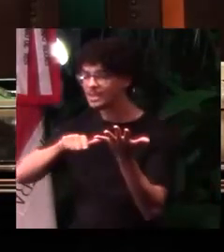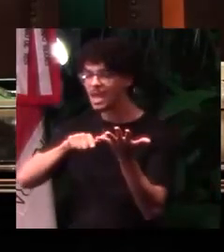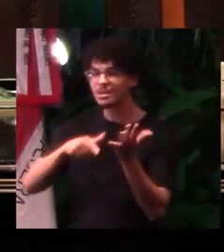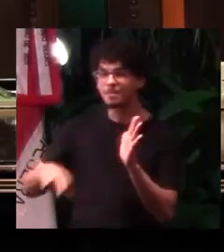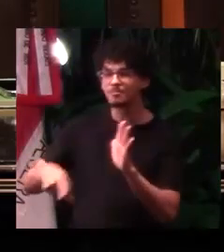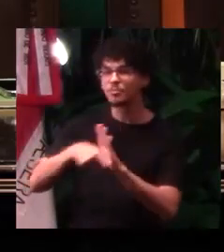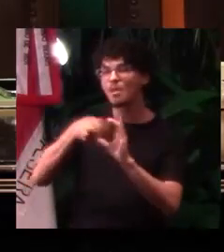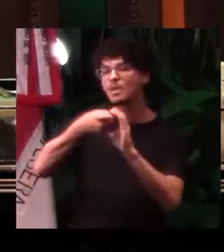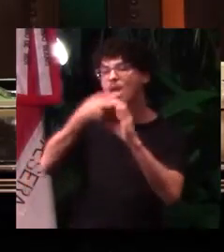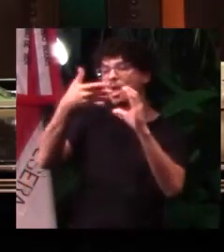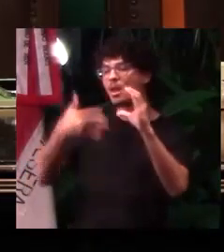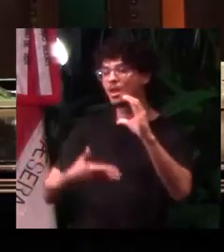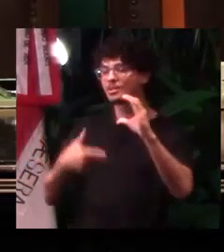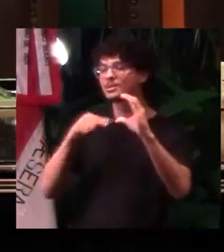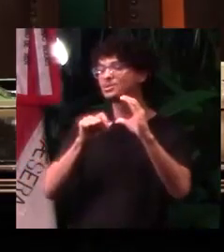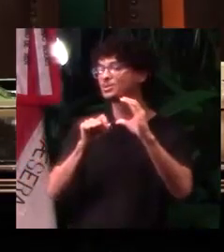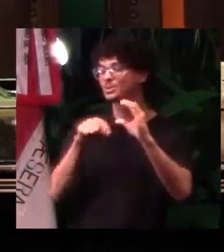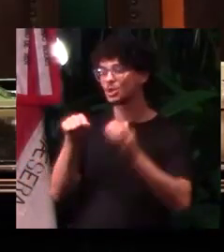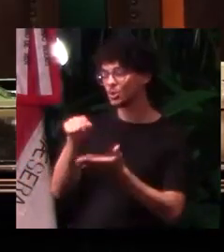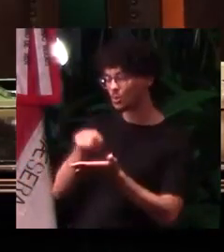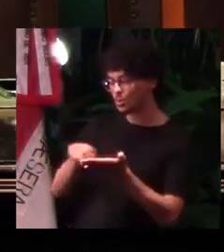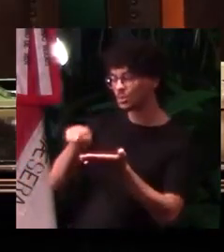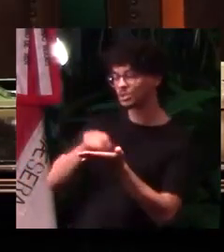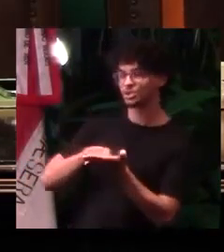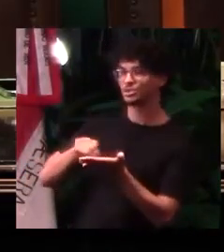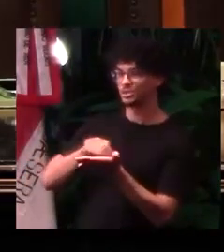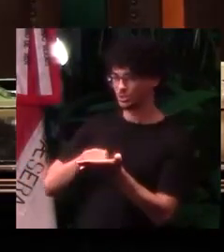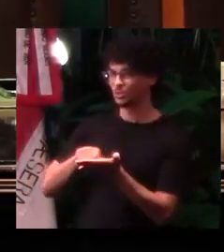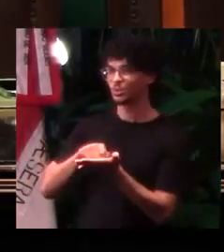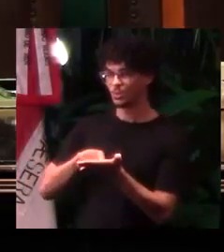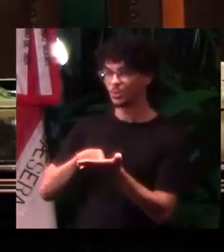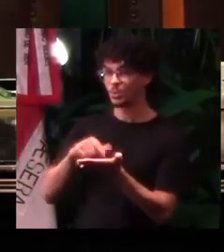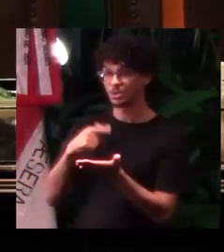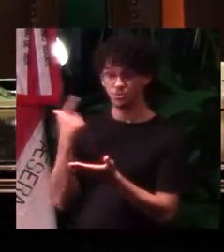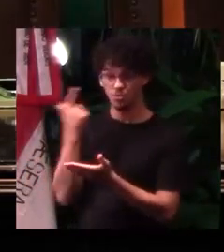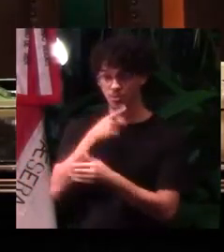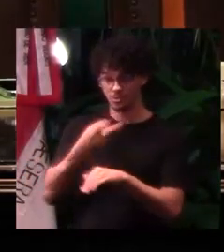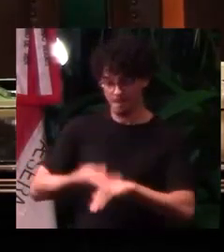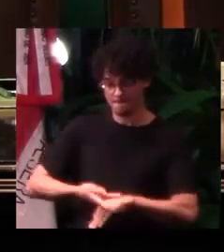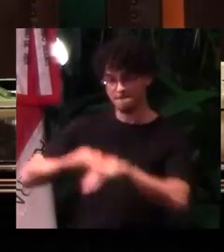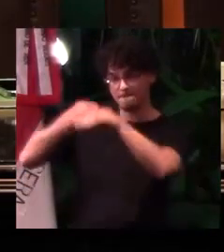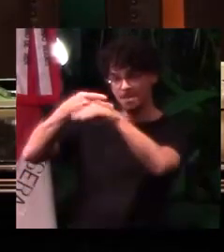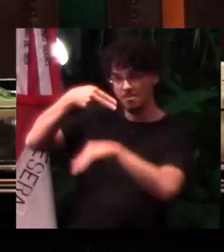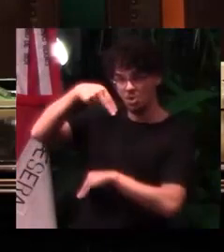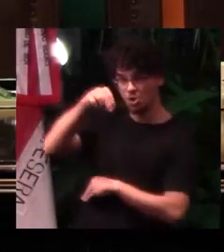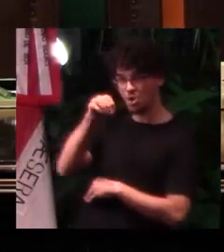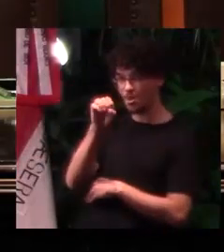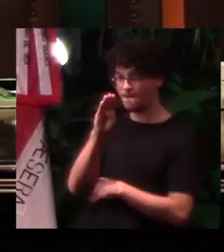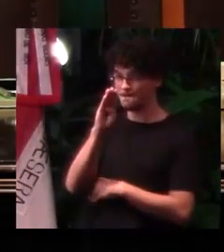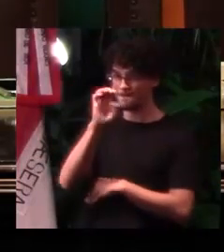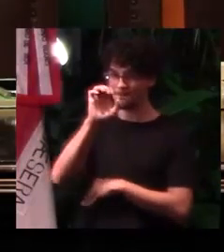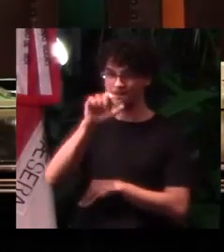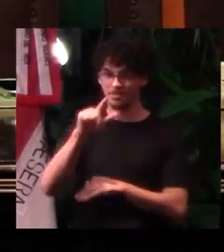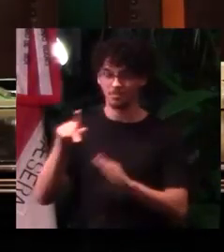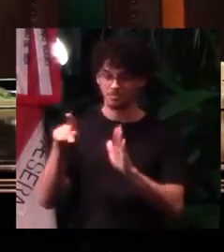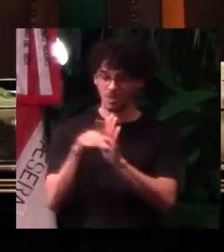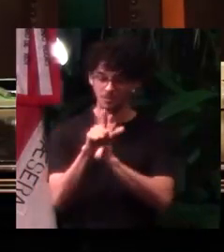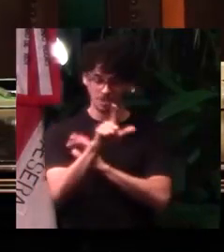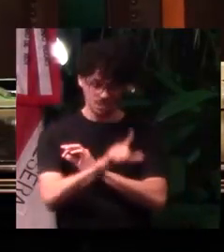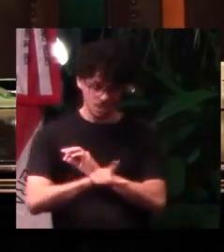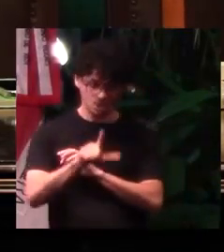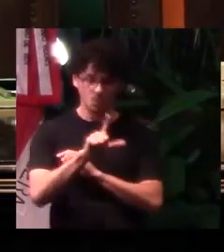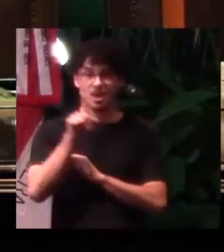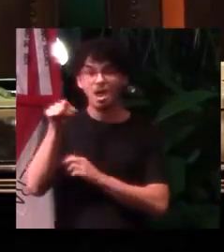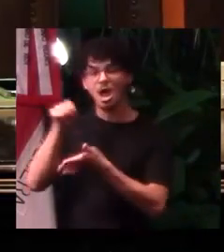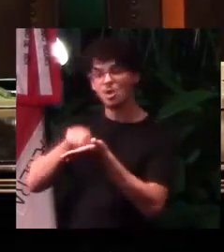que o escritor que ganhou o Prêmio Nobel de Literatura, o escritor turco, que